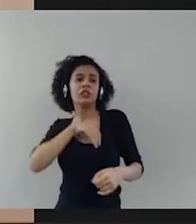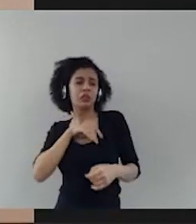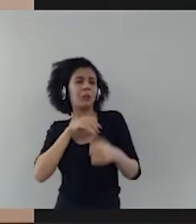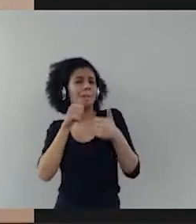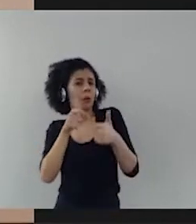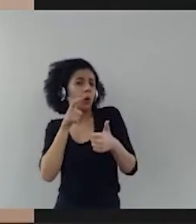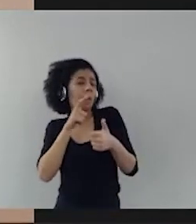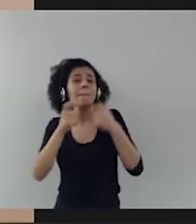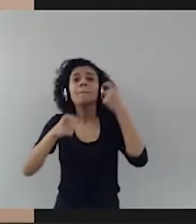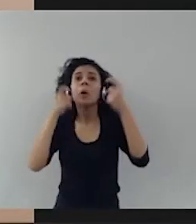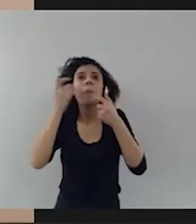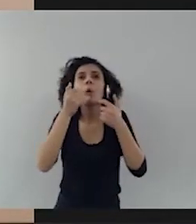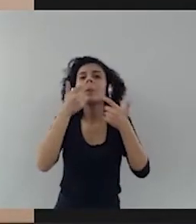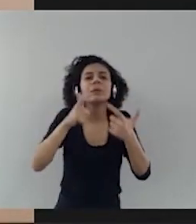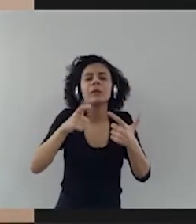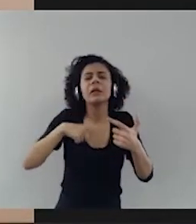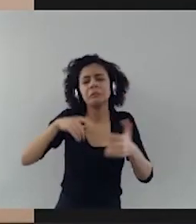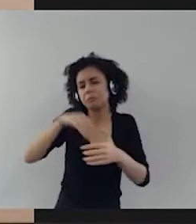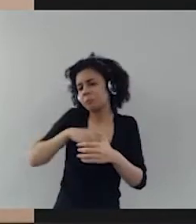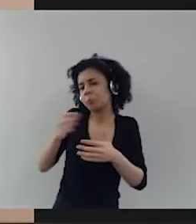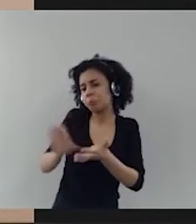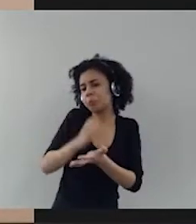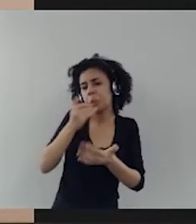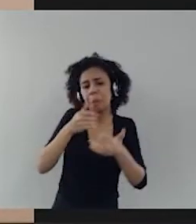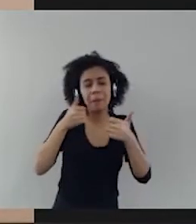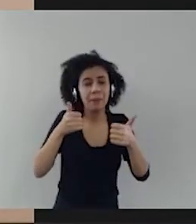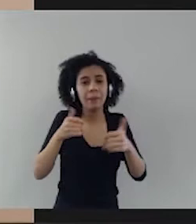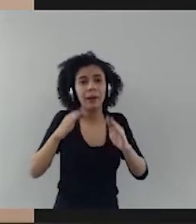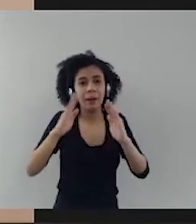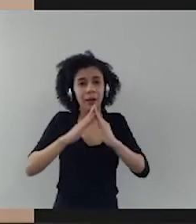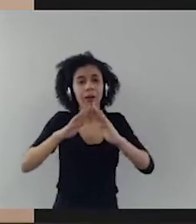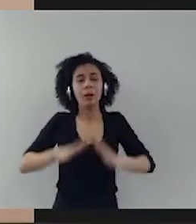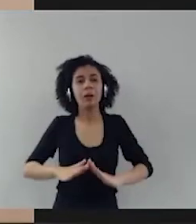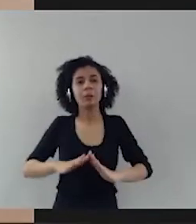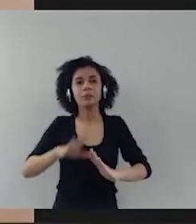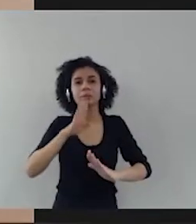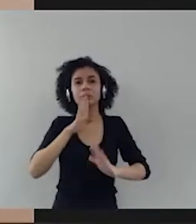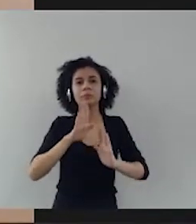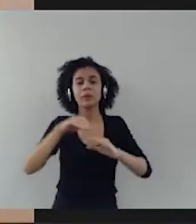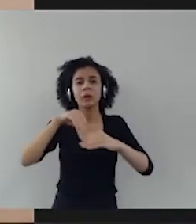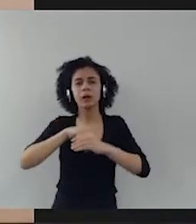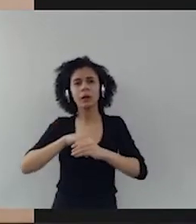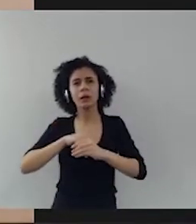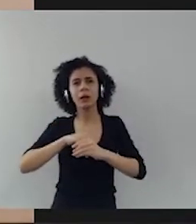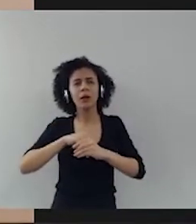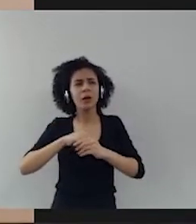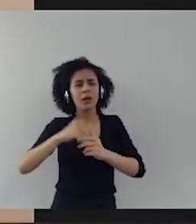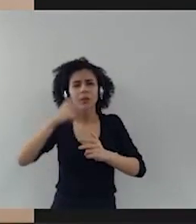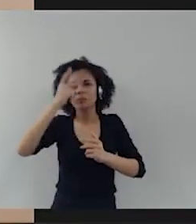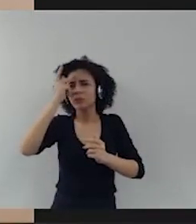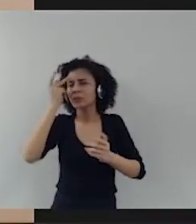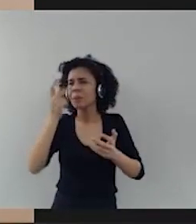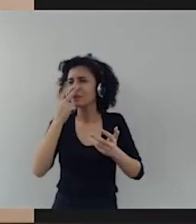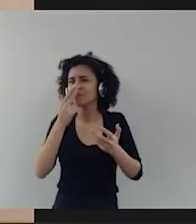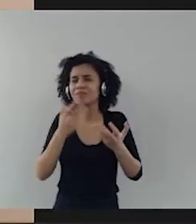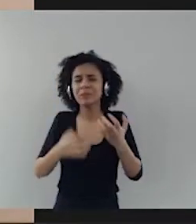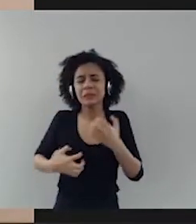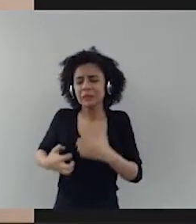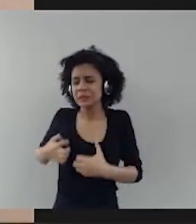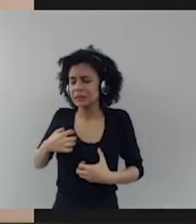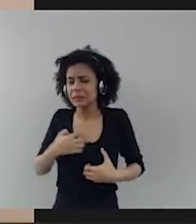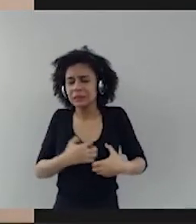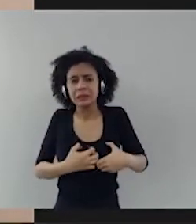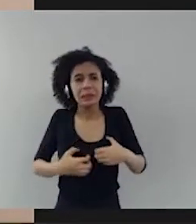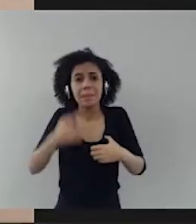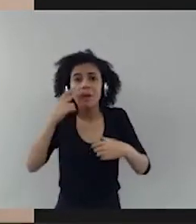preocupado com o seu alimento, com o seu abastecimento, ela teve que ficar em estado de confinamento. E as pessoas foram ficando meio desequilibradas,